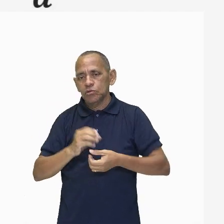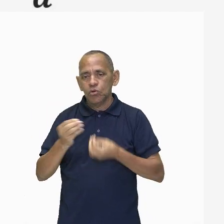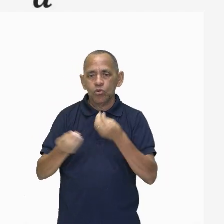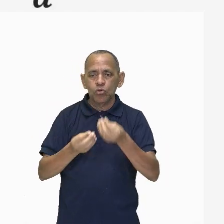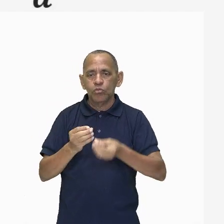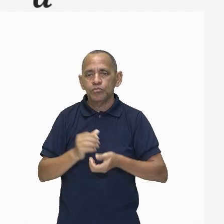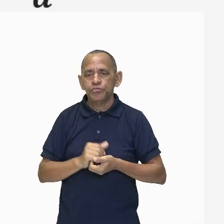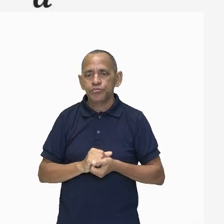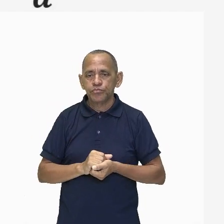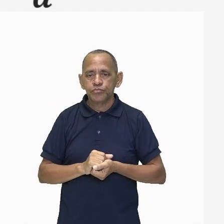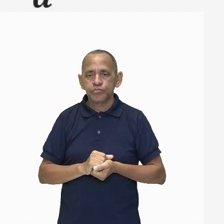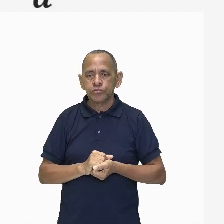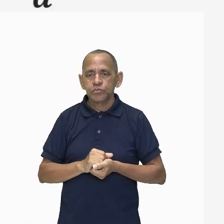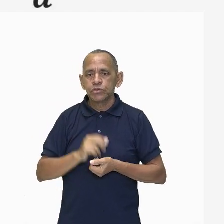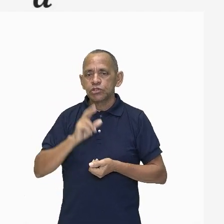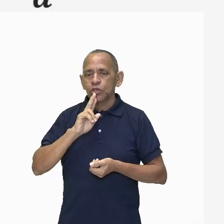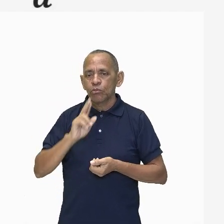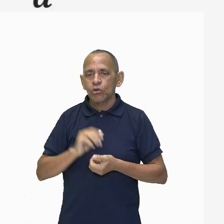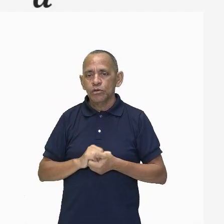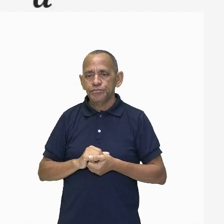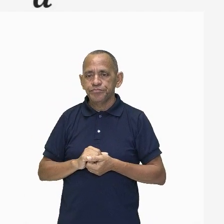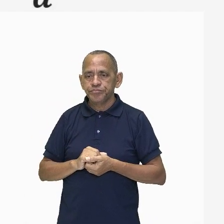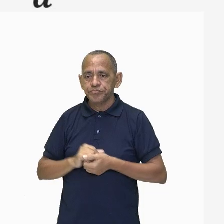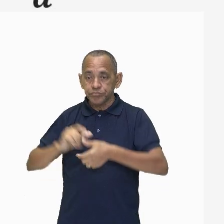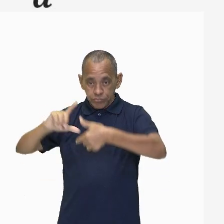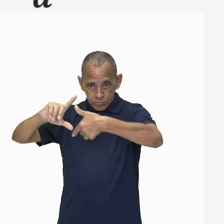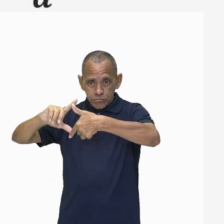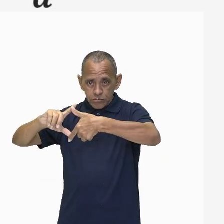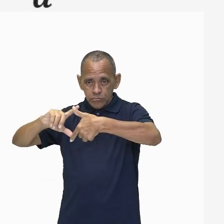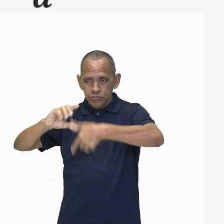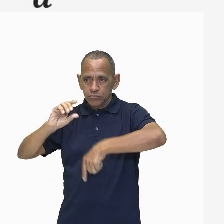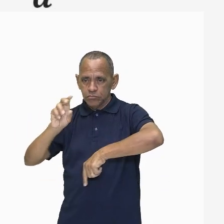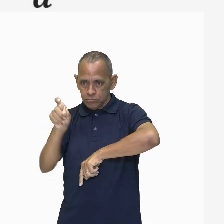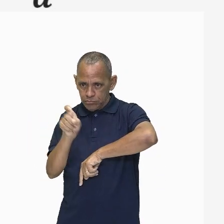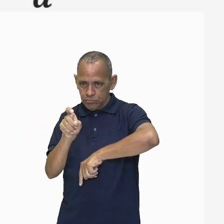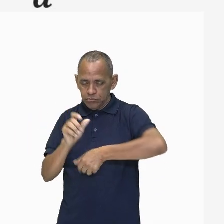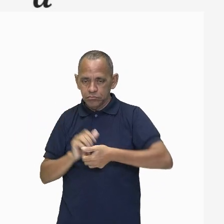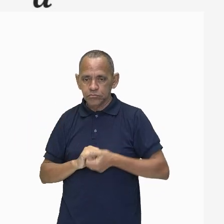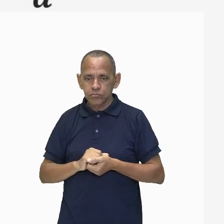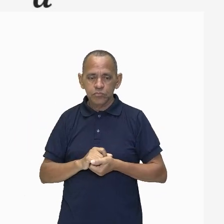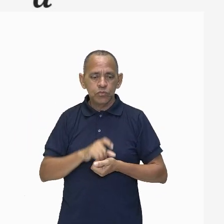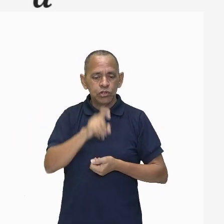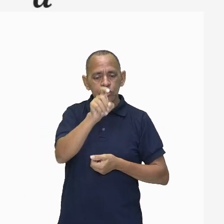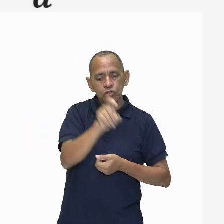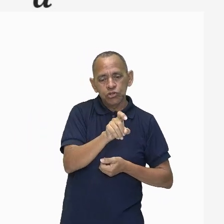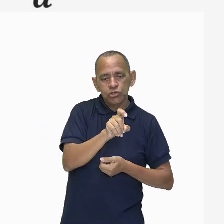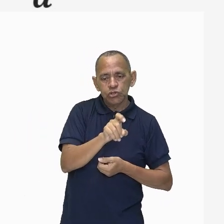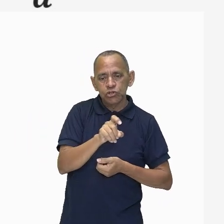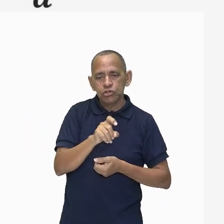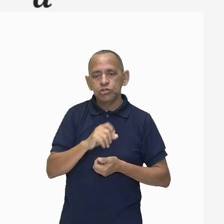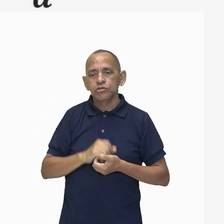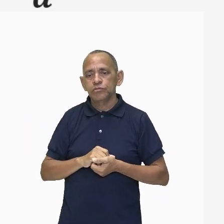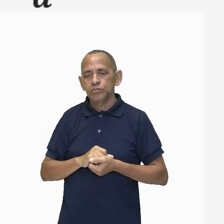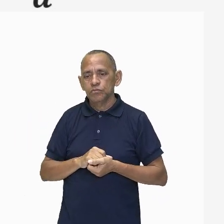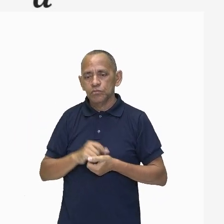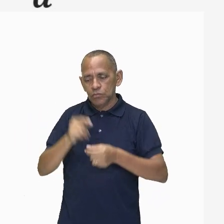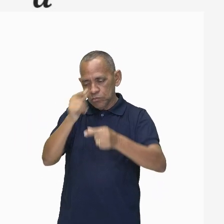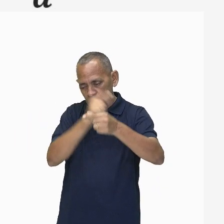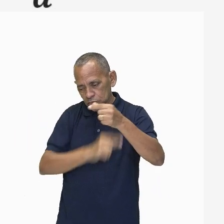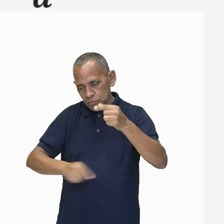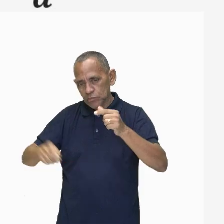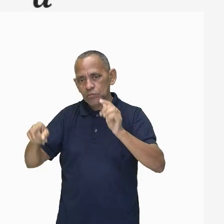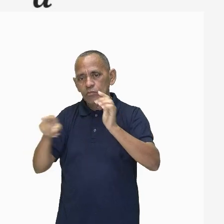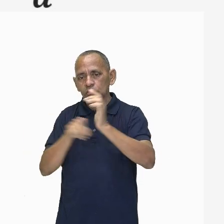Nós vamos isolar o x. Então, eu deixo aqui o ax e passo o b para lá, vai ficar menos b. O a